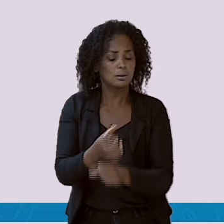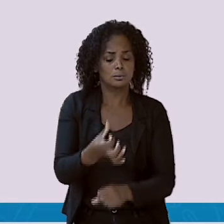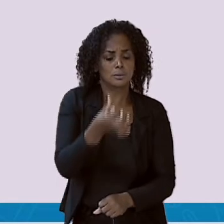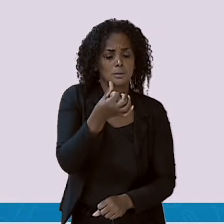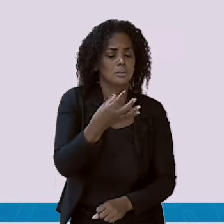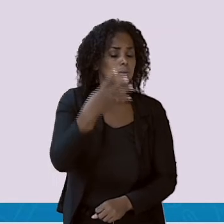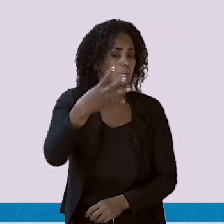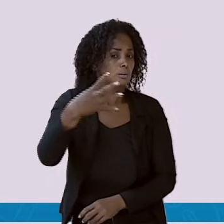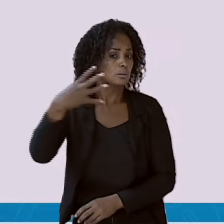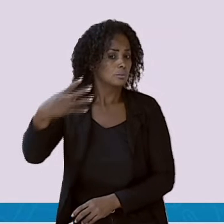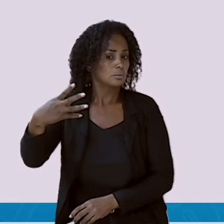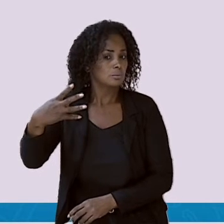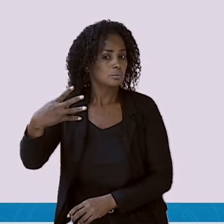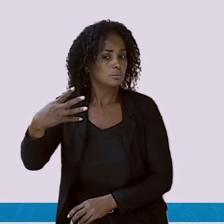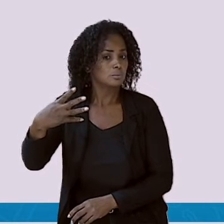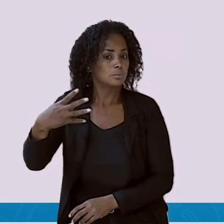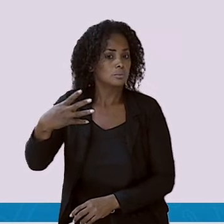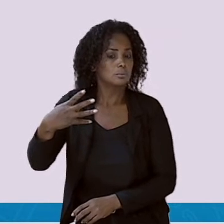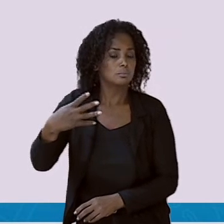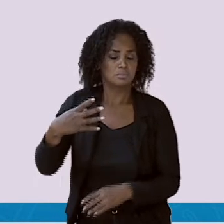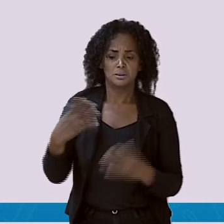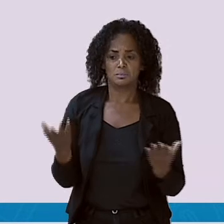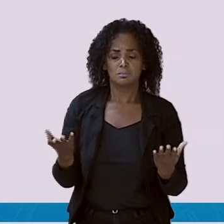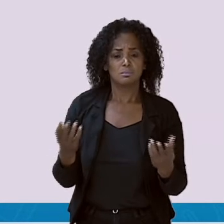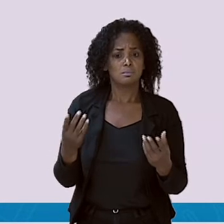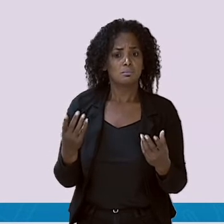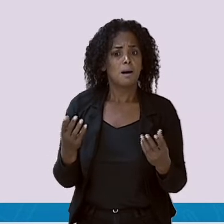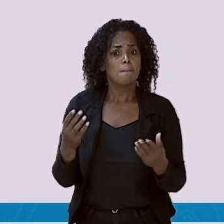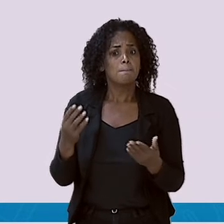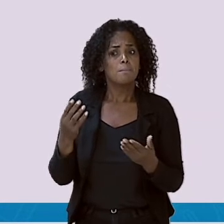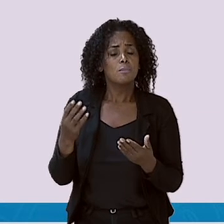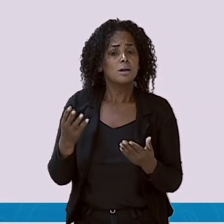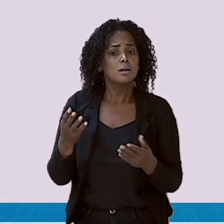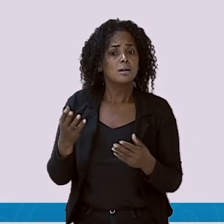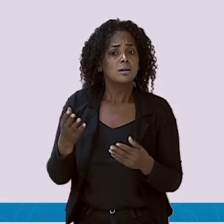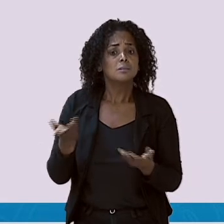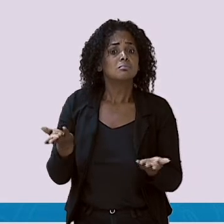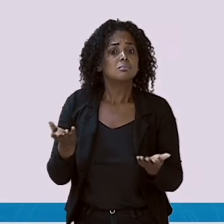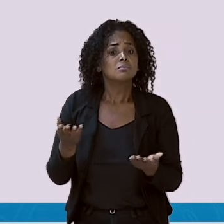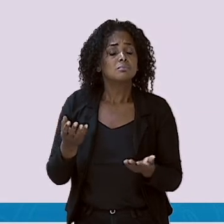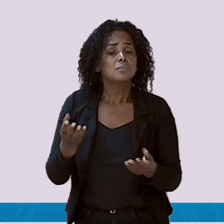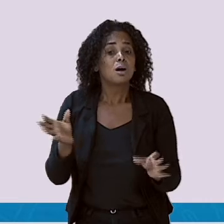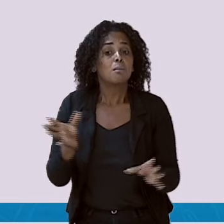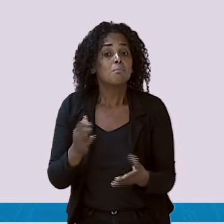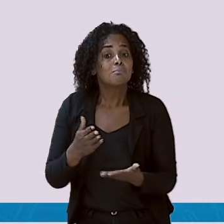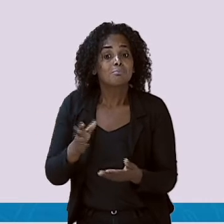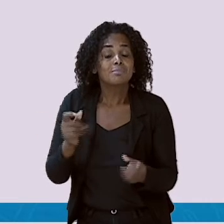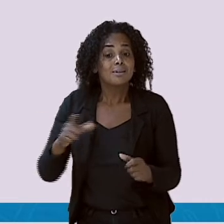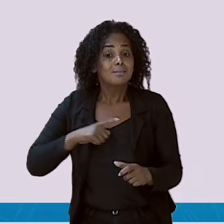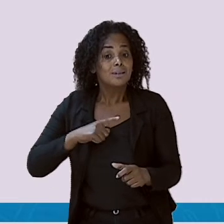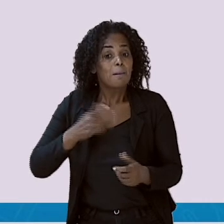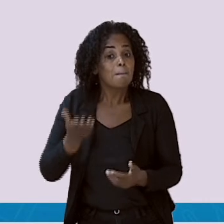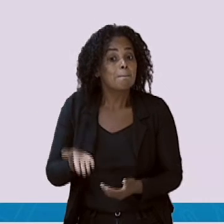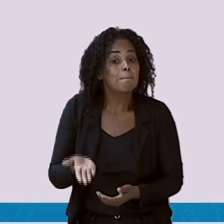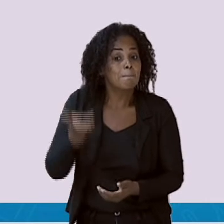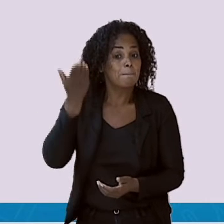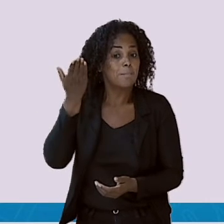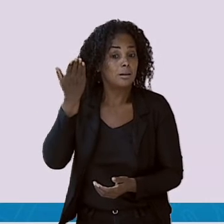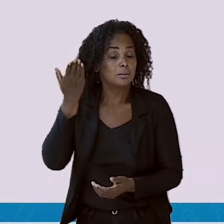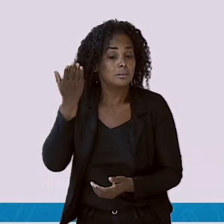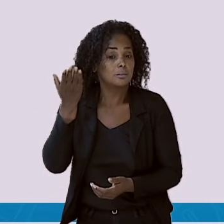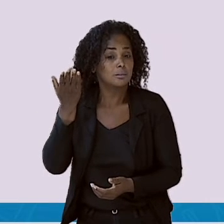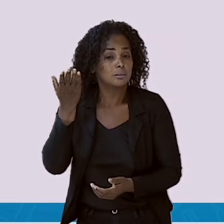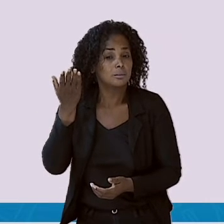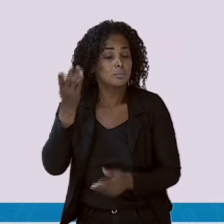664. Ai, professora, mas passou 44 a mais? Sim, mas vamos pegar os 644 e